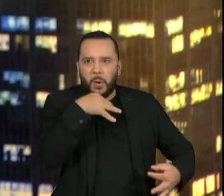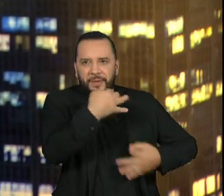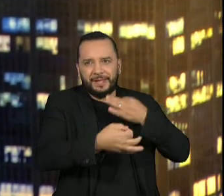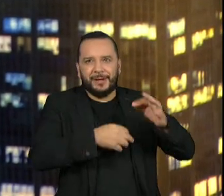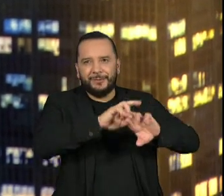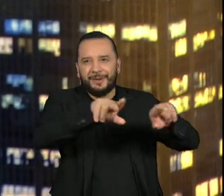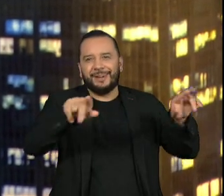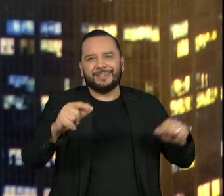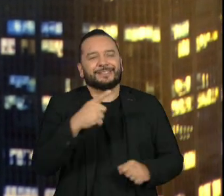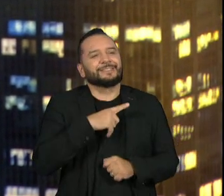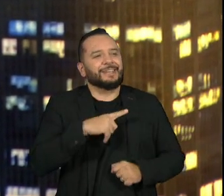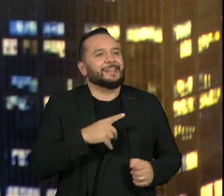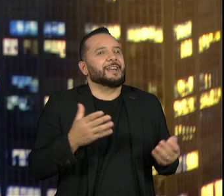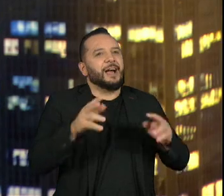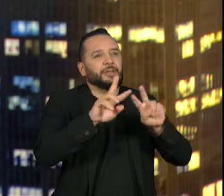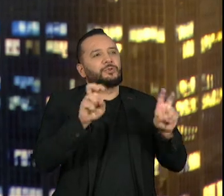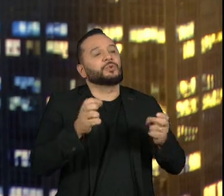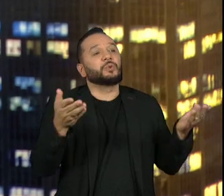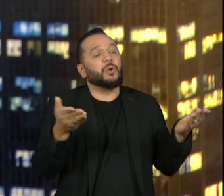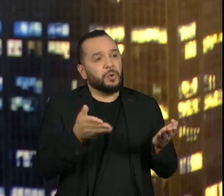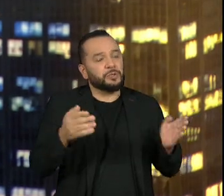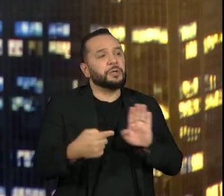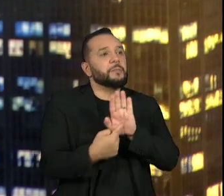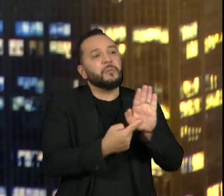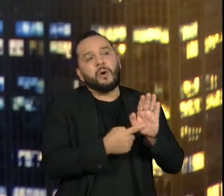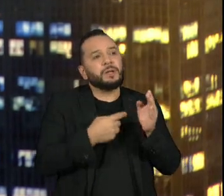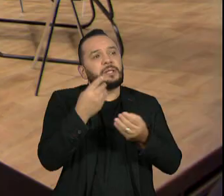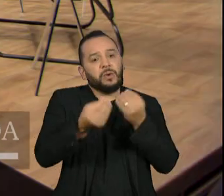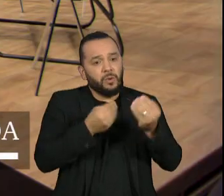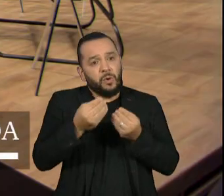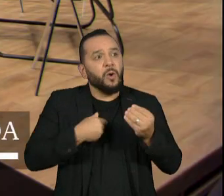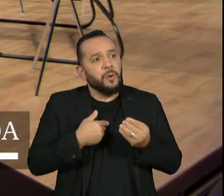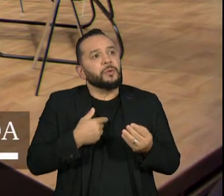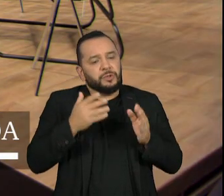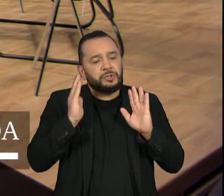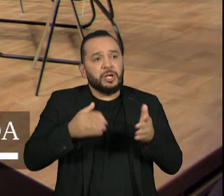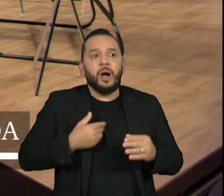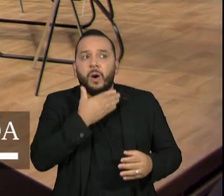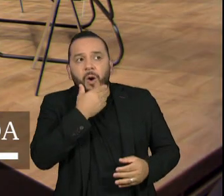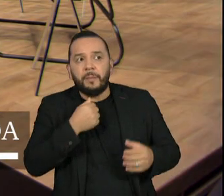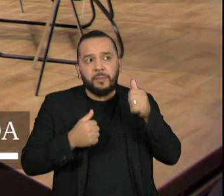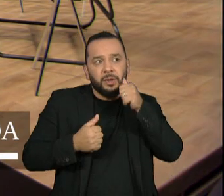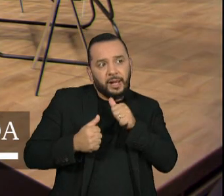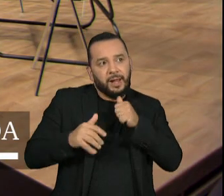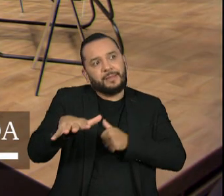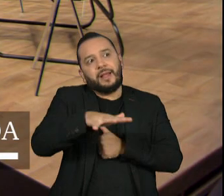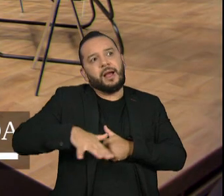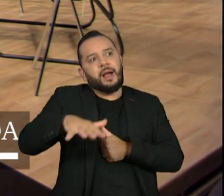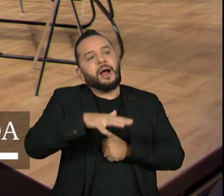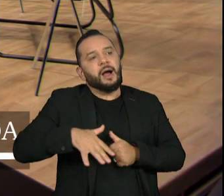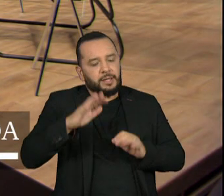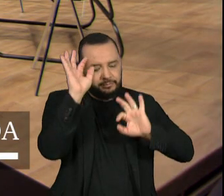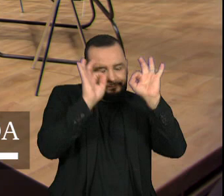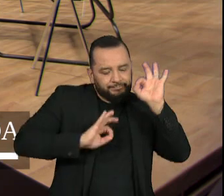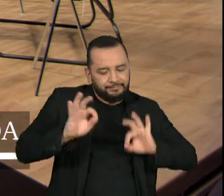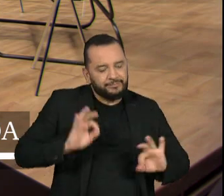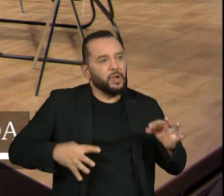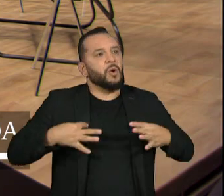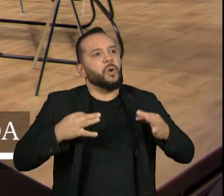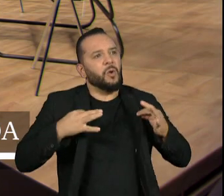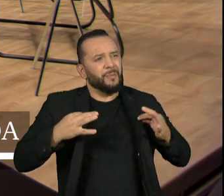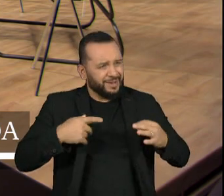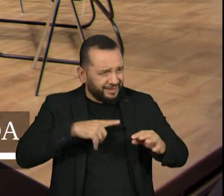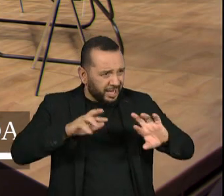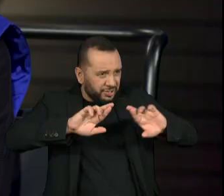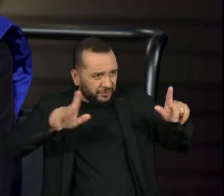não é? Nosso assunto hoje, o foco, a desigualdade de gênero na moda. A moda reforça essa desigualdade entre homens e